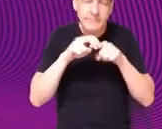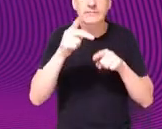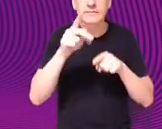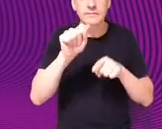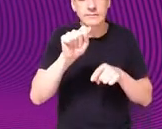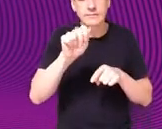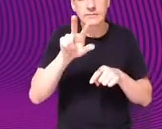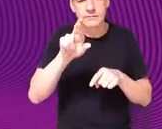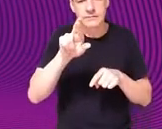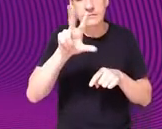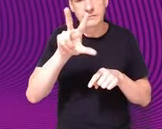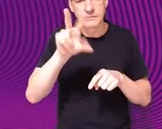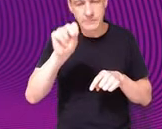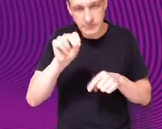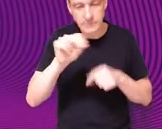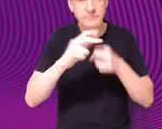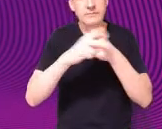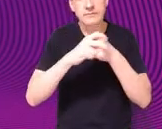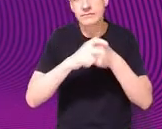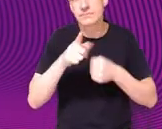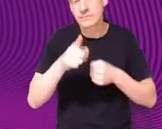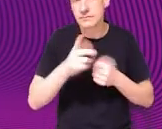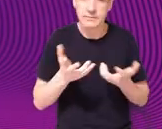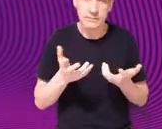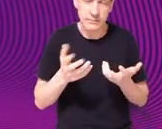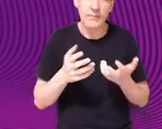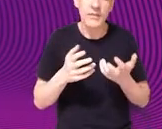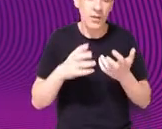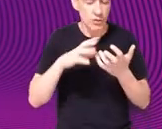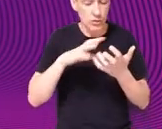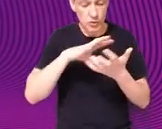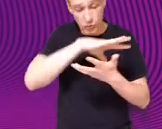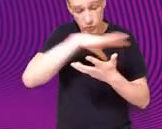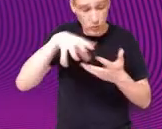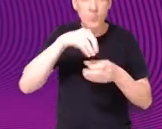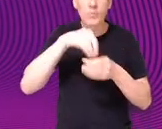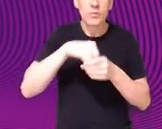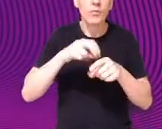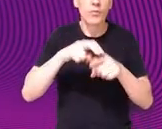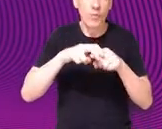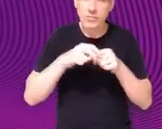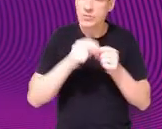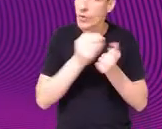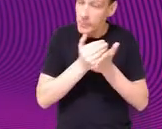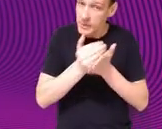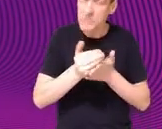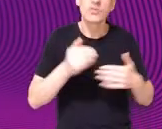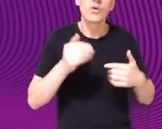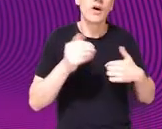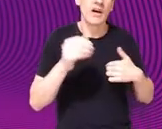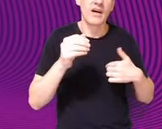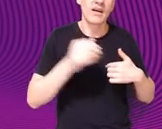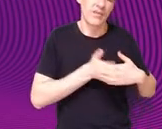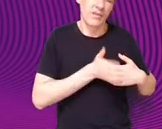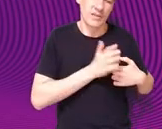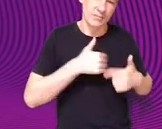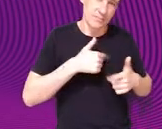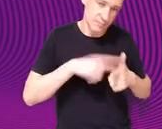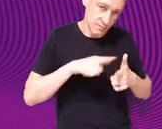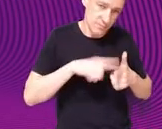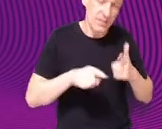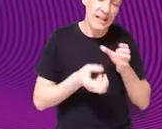pode ser, ela abriu um quadro de agressão miocárdica, evoluiu com uma esclerose múltipla e vem evoluindo com